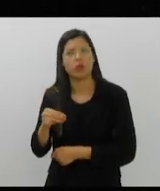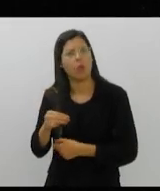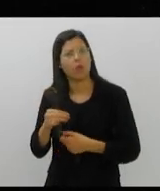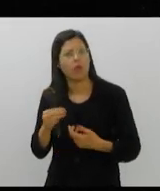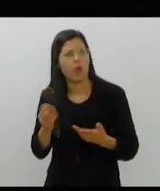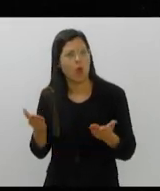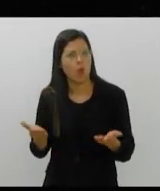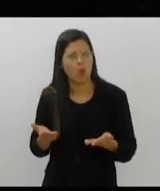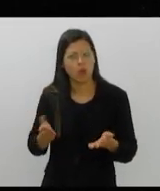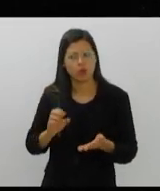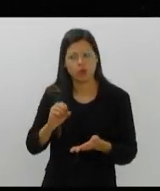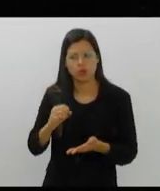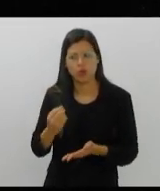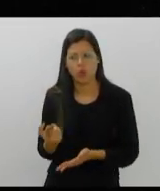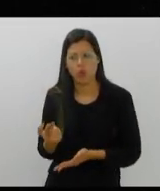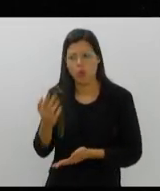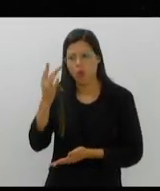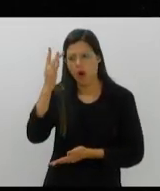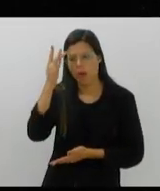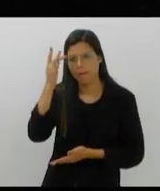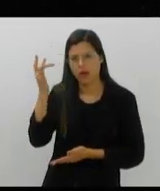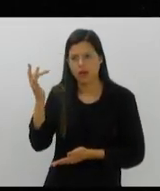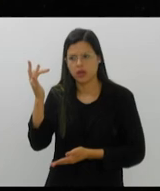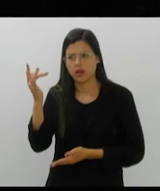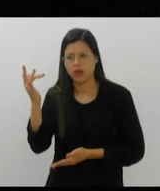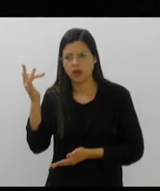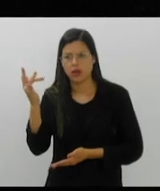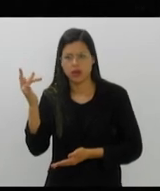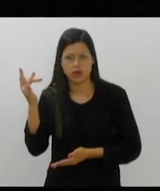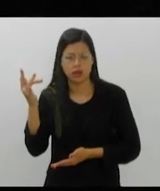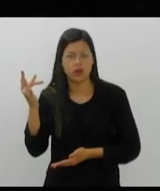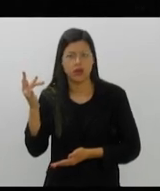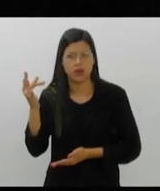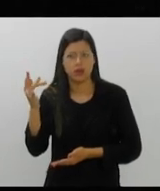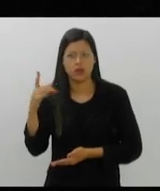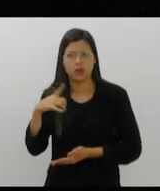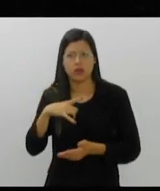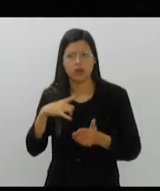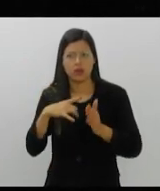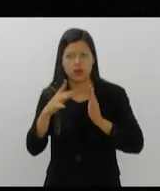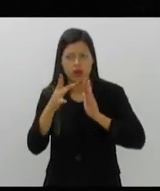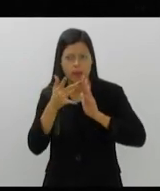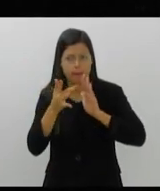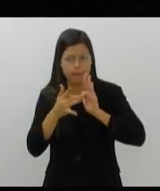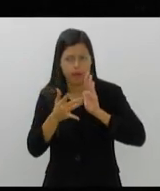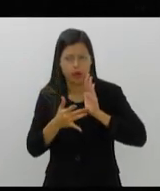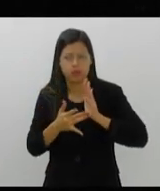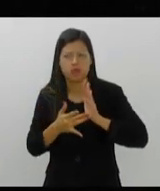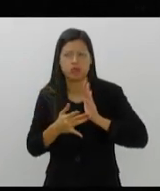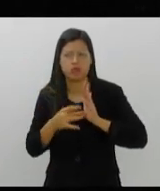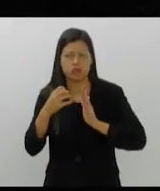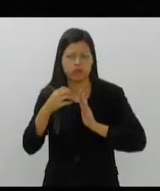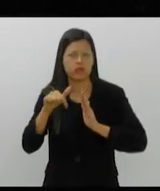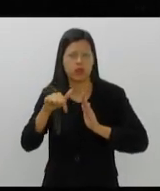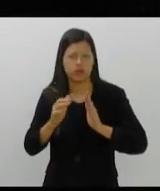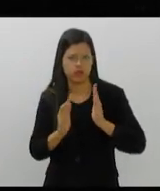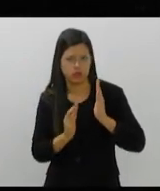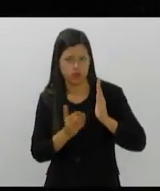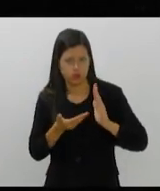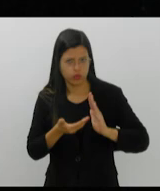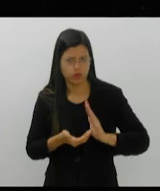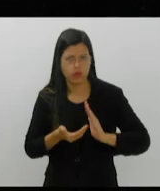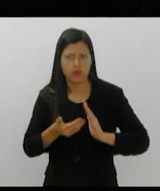amanhã, possivelmente amanhã, irá a pauta do Senado para ser votada também